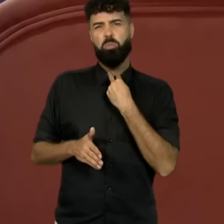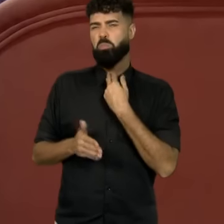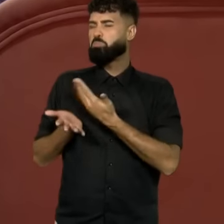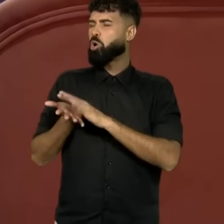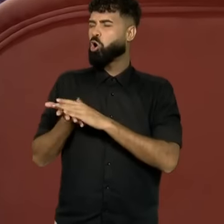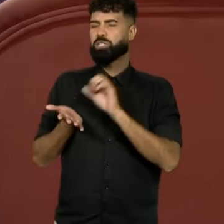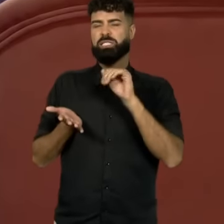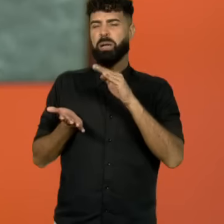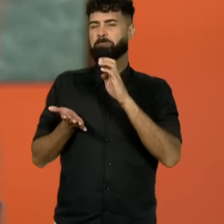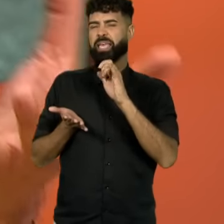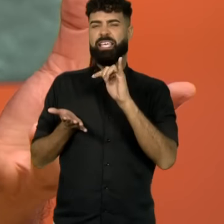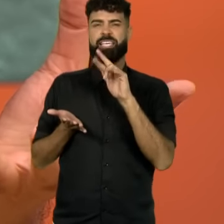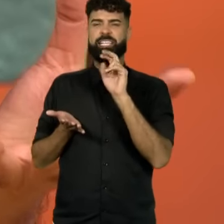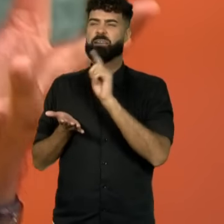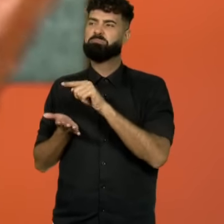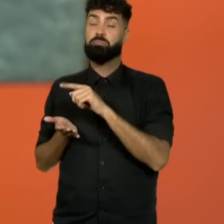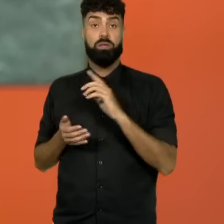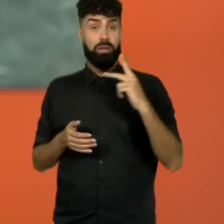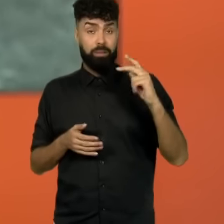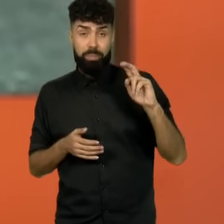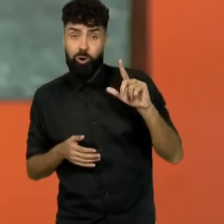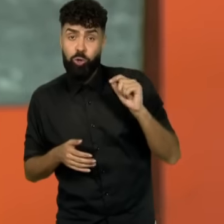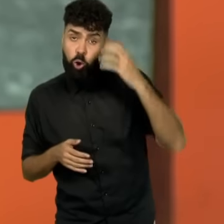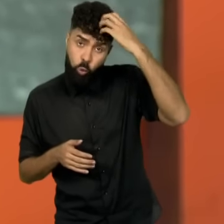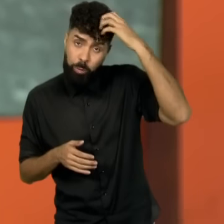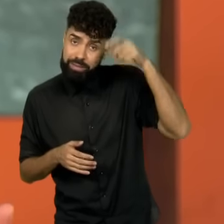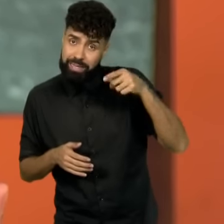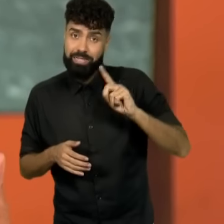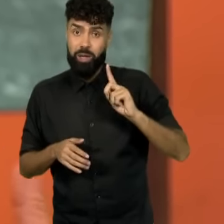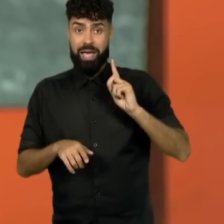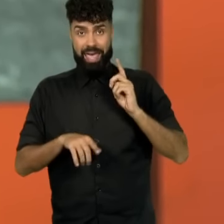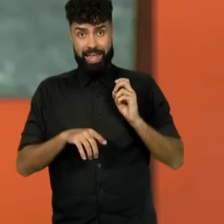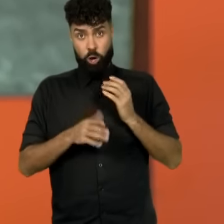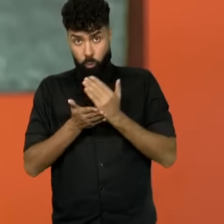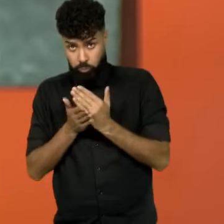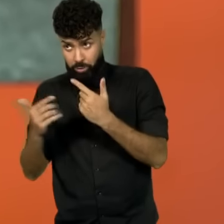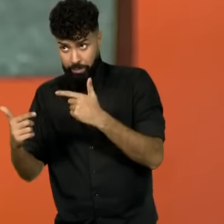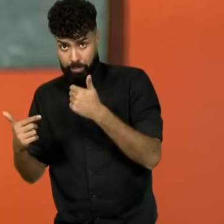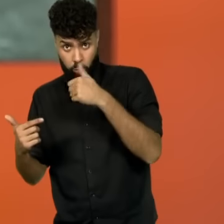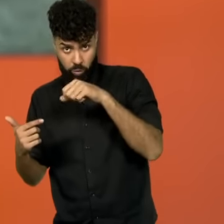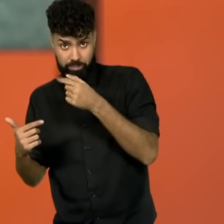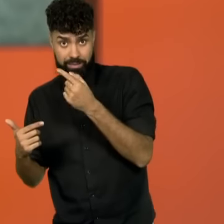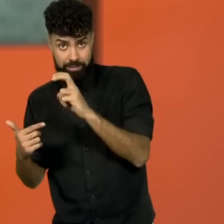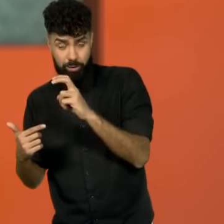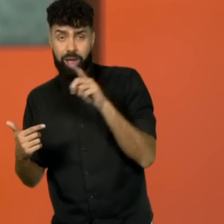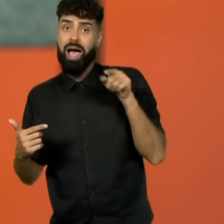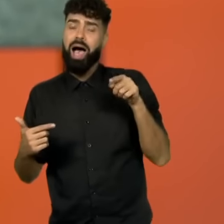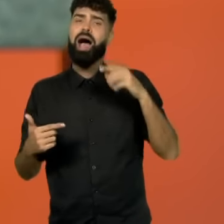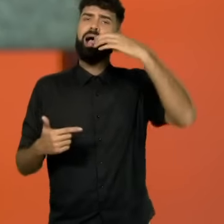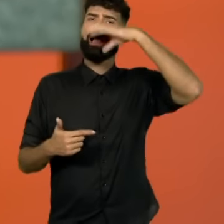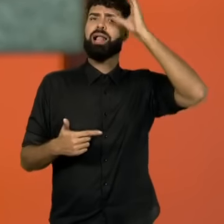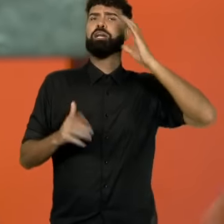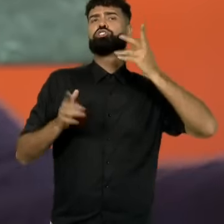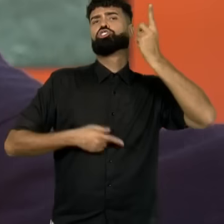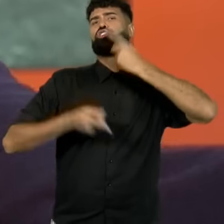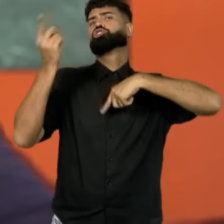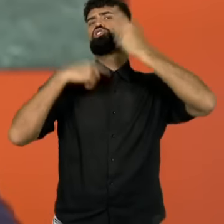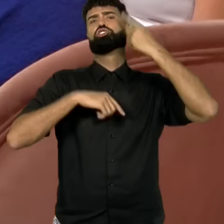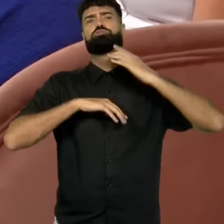sambeira. Então, não foi o Paulo. O Paulo, quando entra em 75, a Clara já tinha uma carreira consolidada. Né? Ela vem